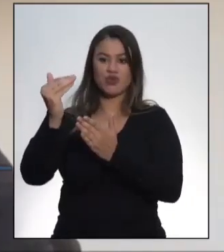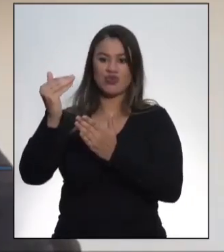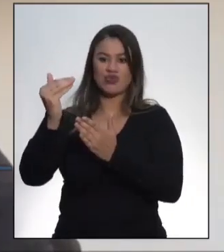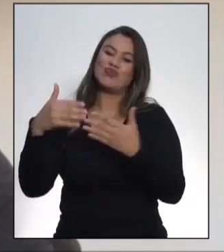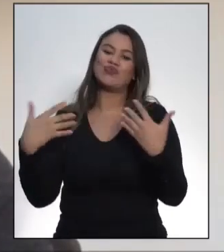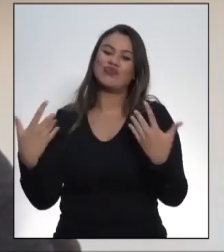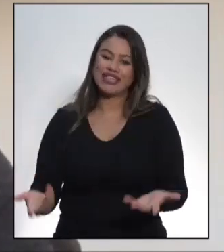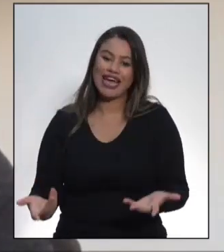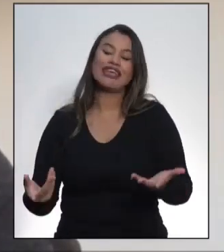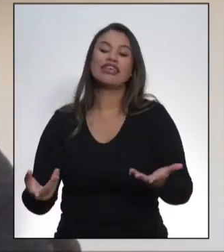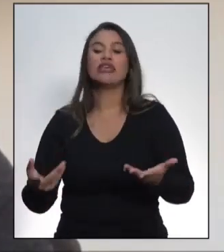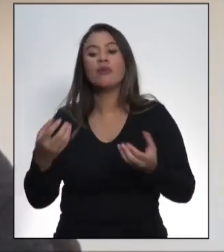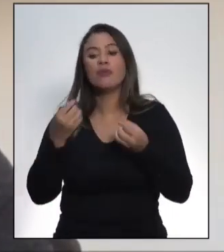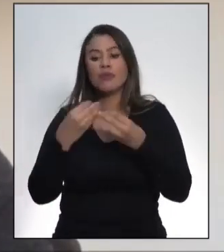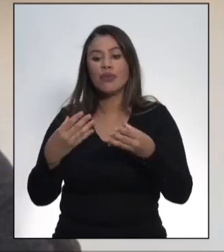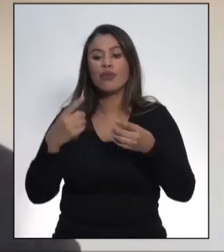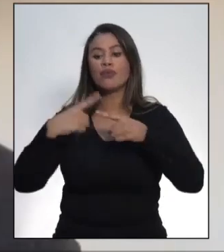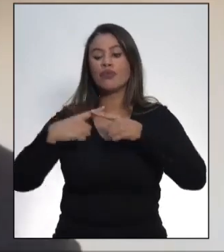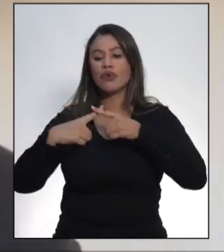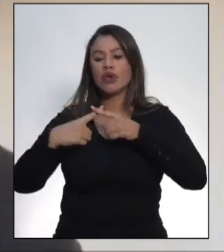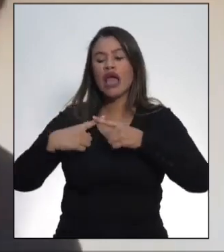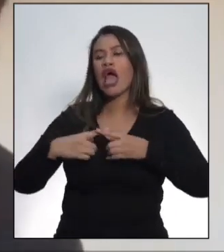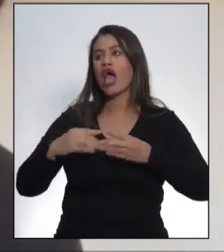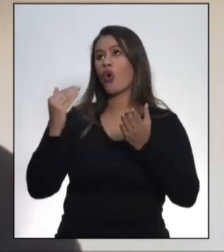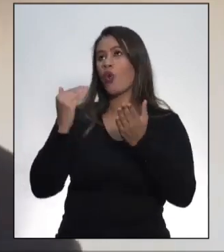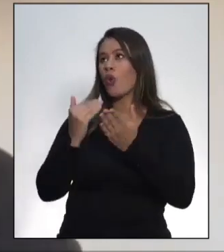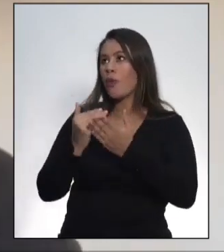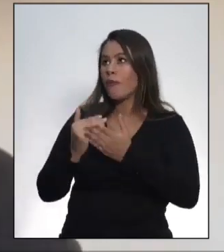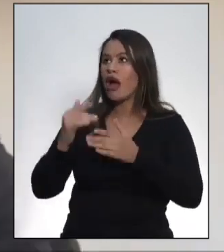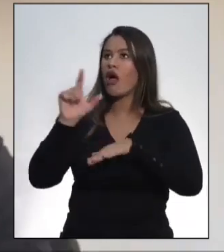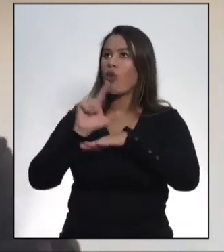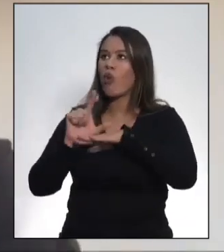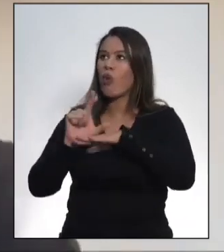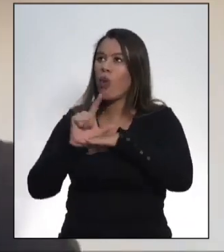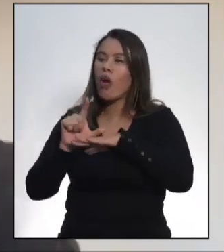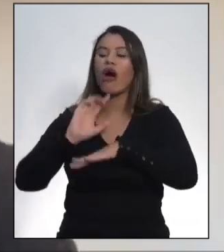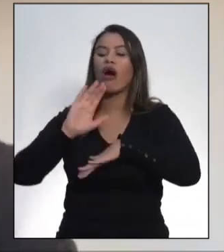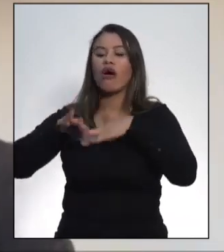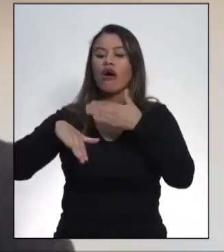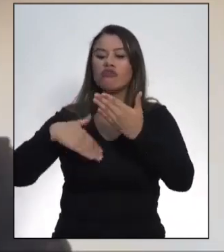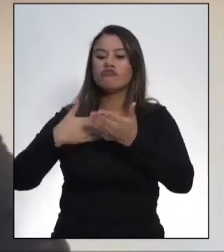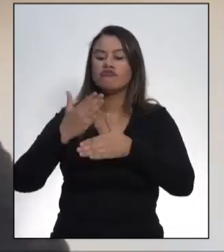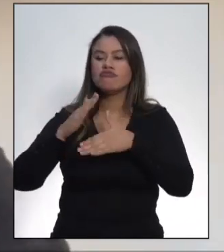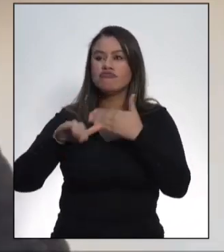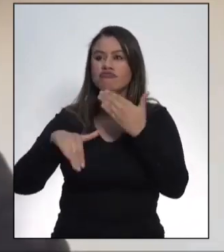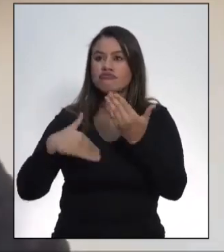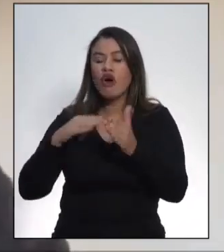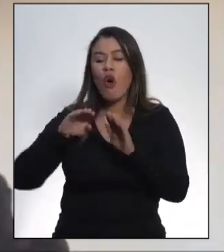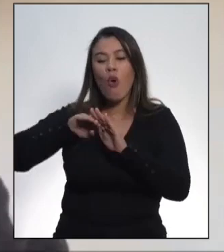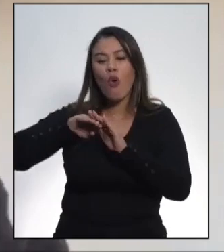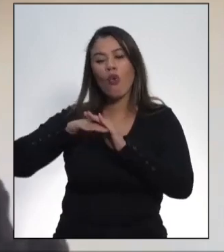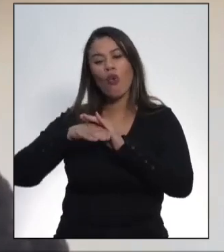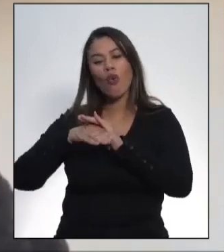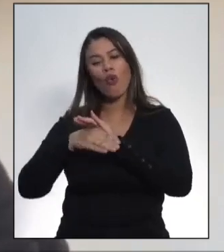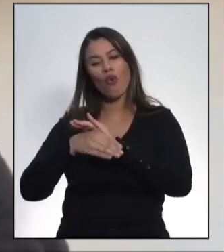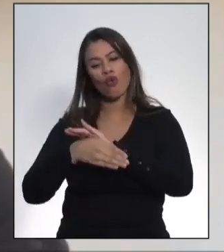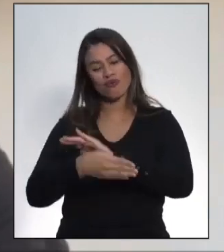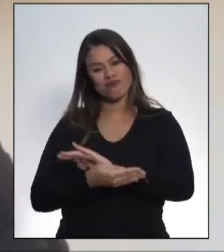em vez de criar uma coisa totalmente do zero, simplesmente abrir uma franquia. Quando você entra numa loja